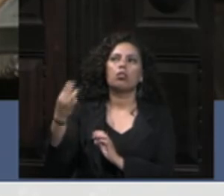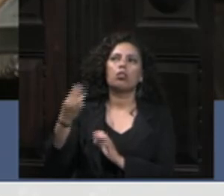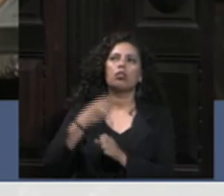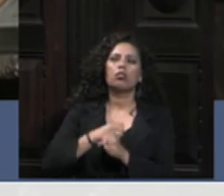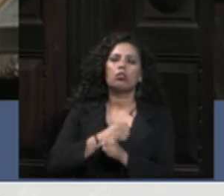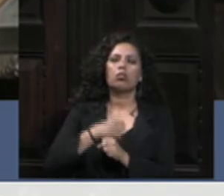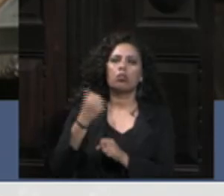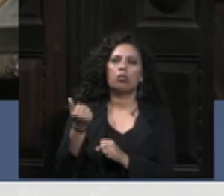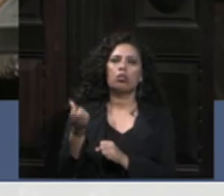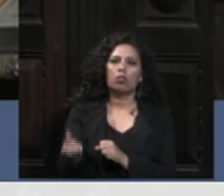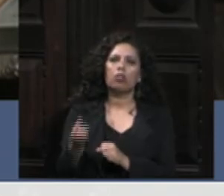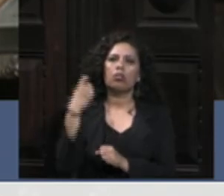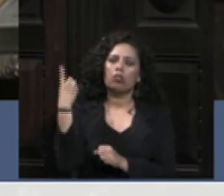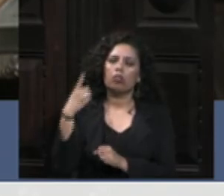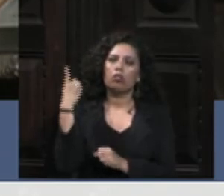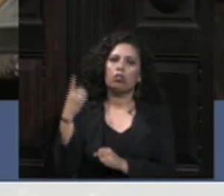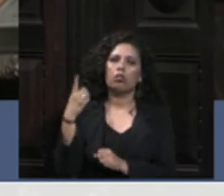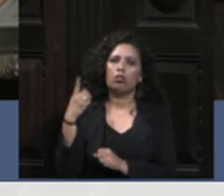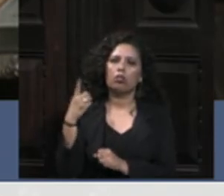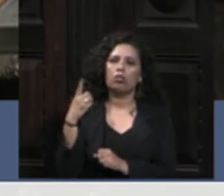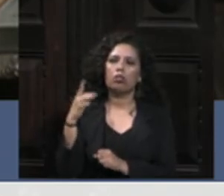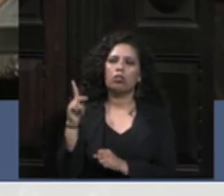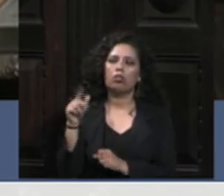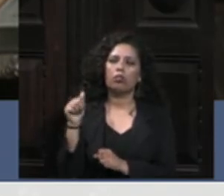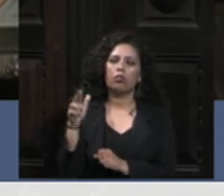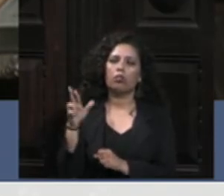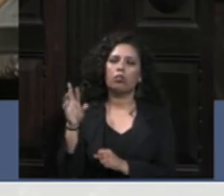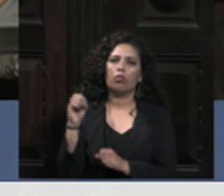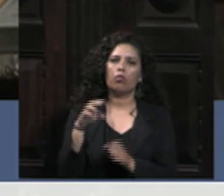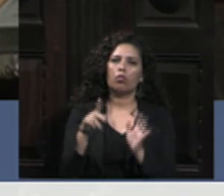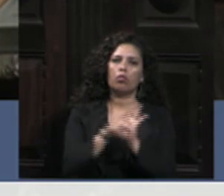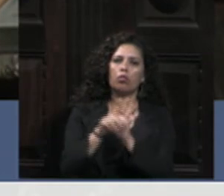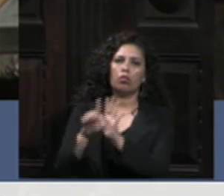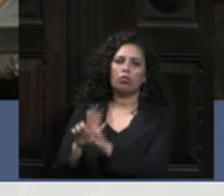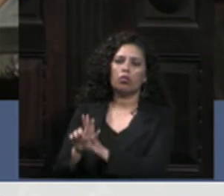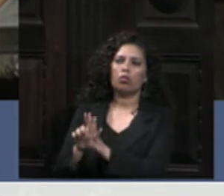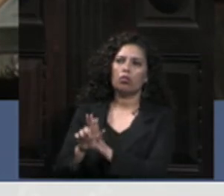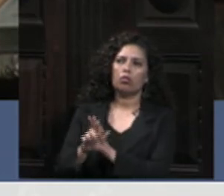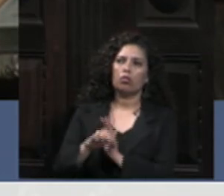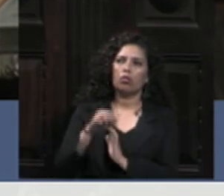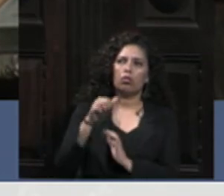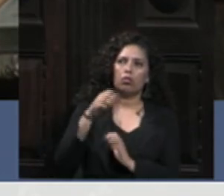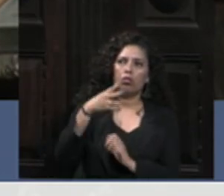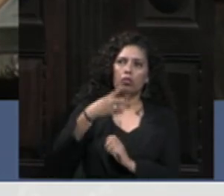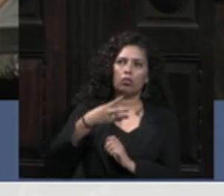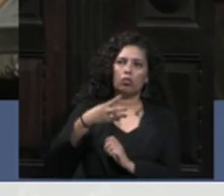1993/2016, de autoria do deputado Dr. Deodalto. Projeto de Lei número